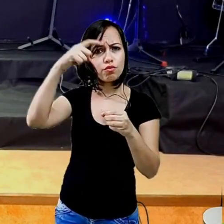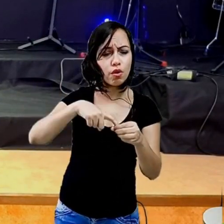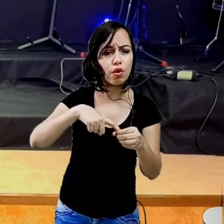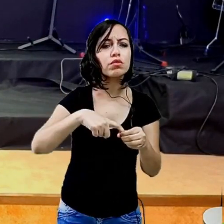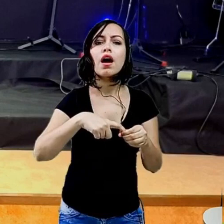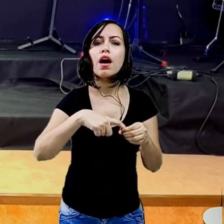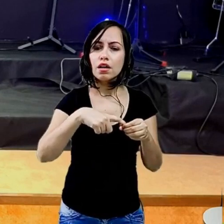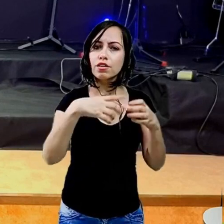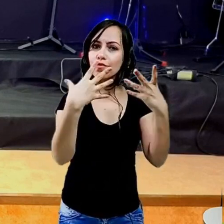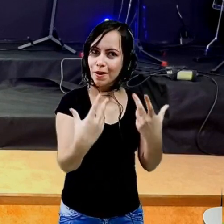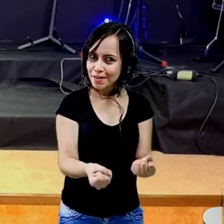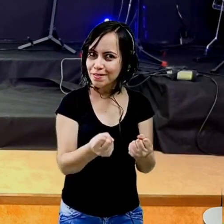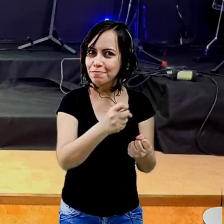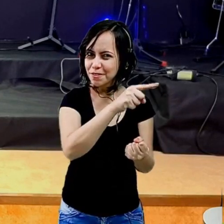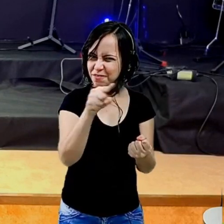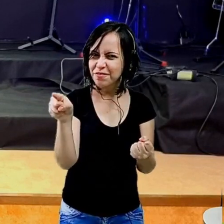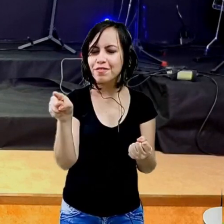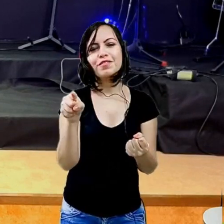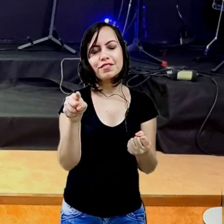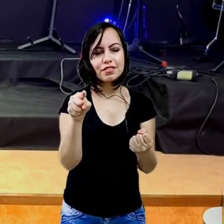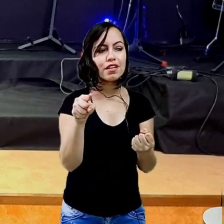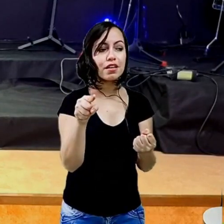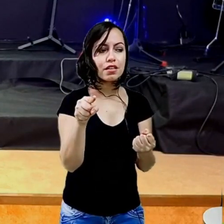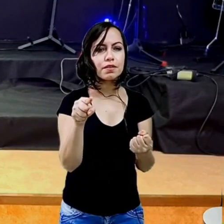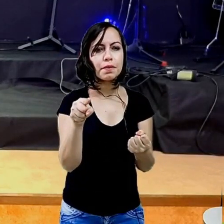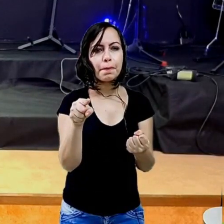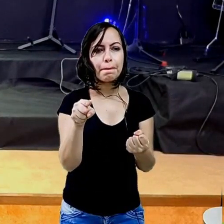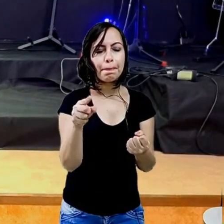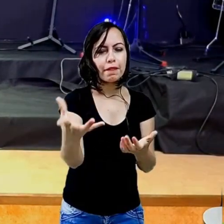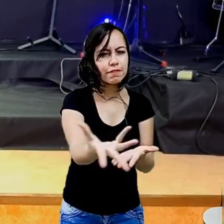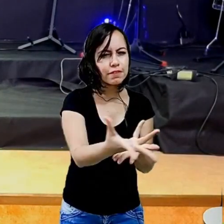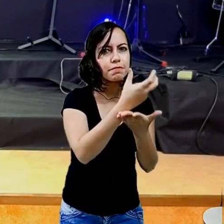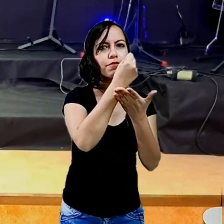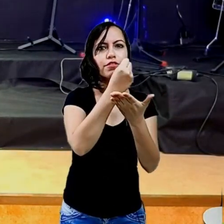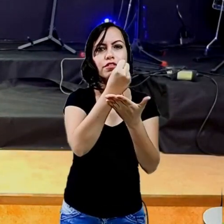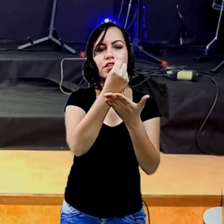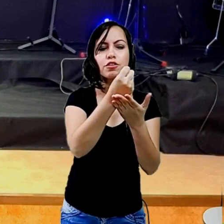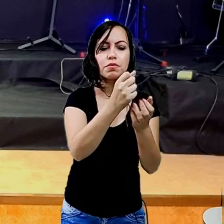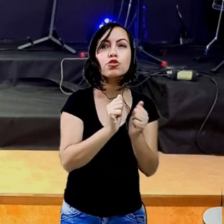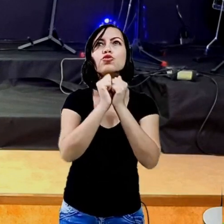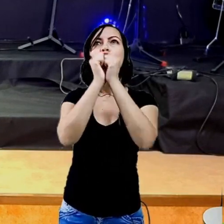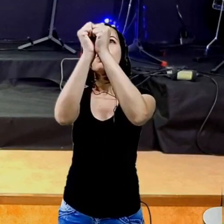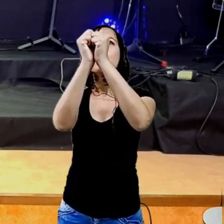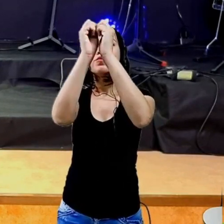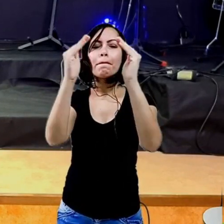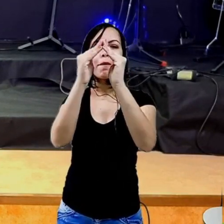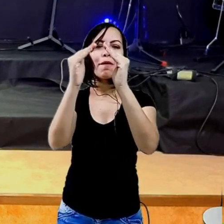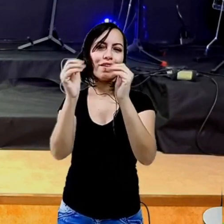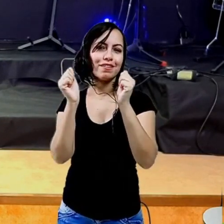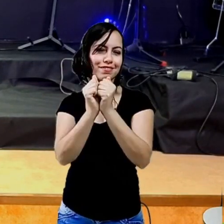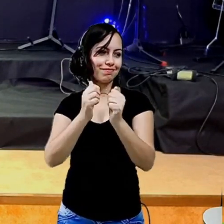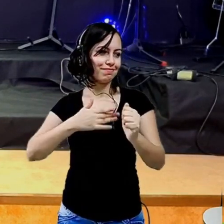mim mesmo, para que onde eu estou, estejais vós também. Olha que coisa